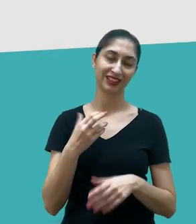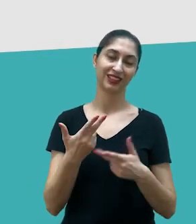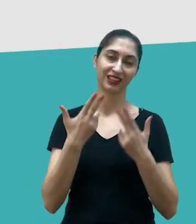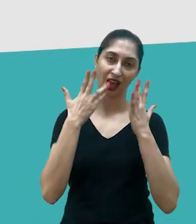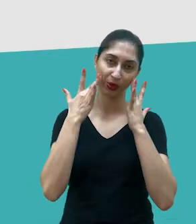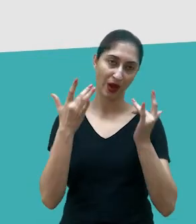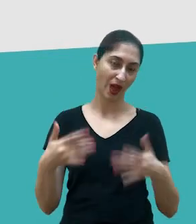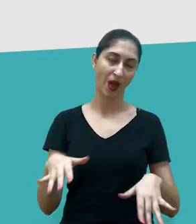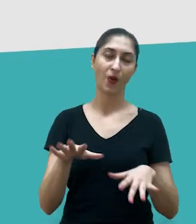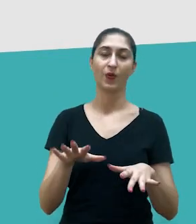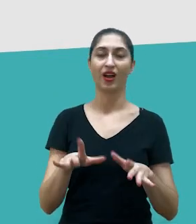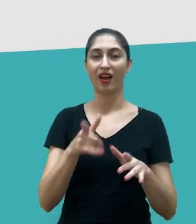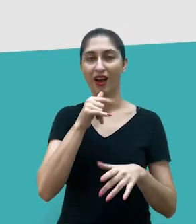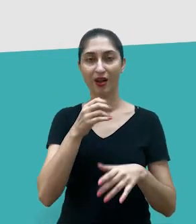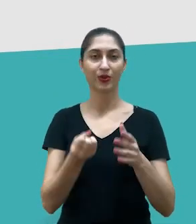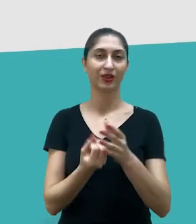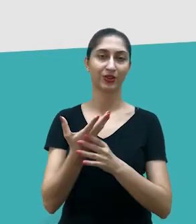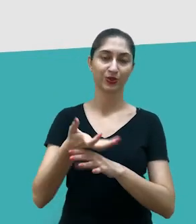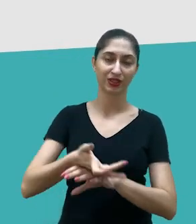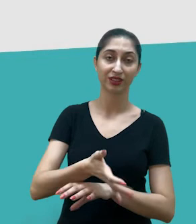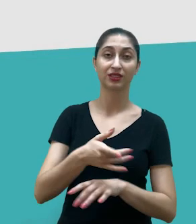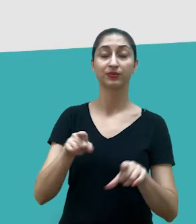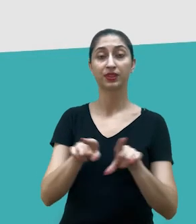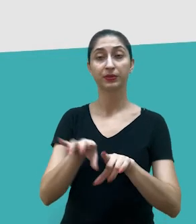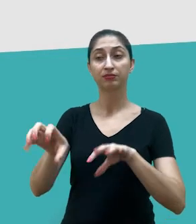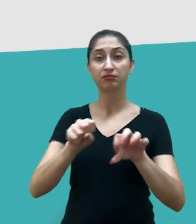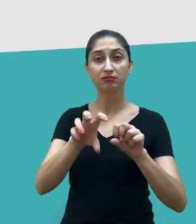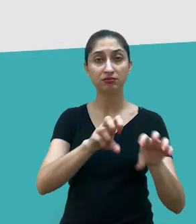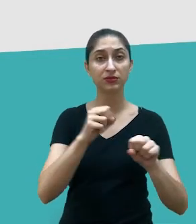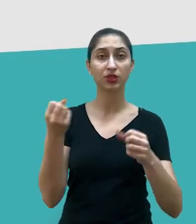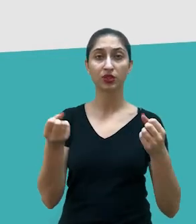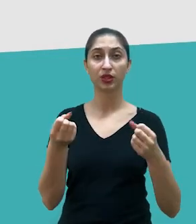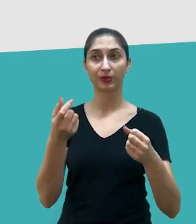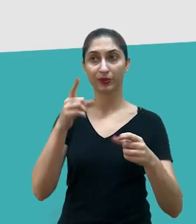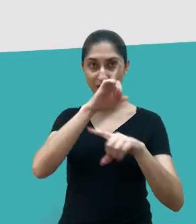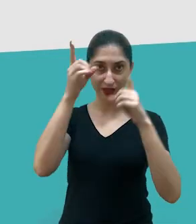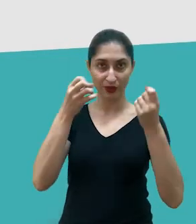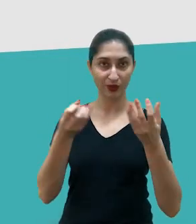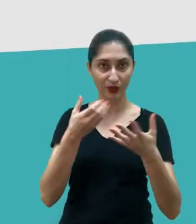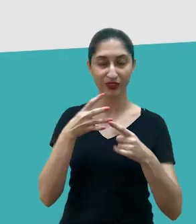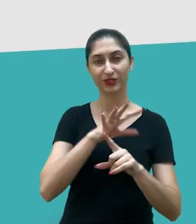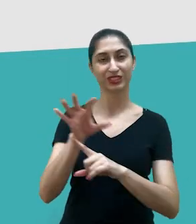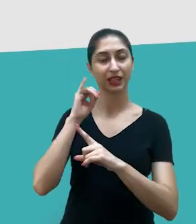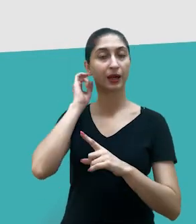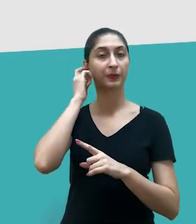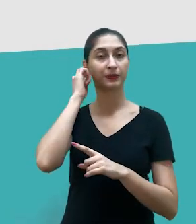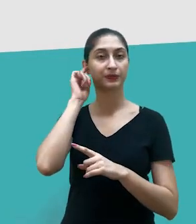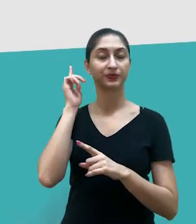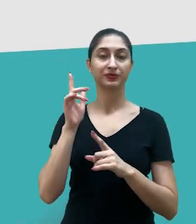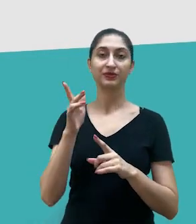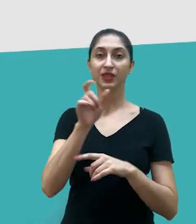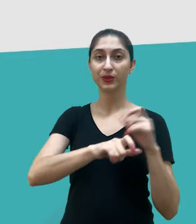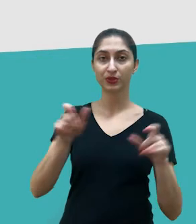de água, né? As cachoeiras. Colher novas ideias, inspirar pessoas, mudar a